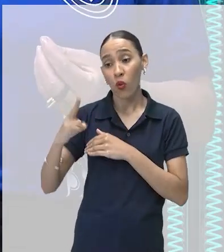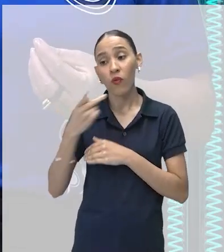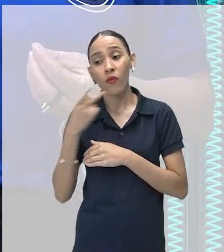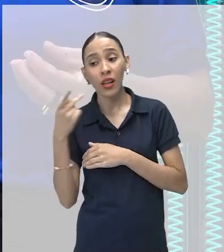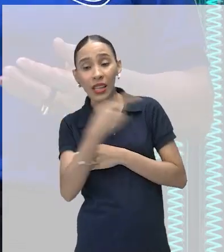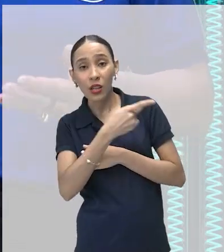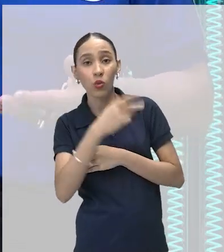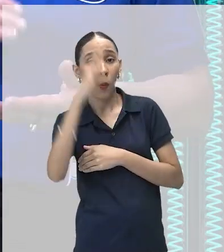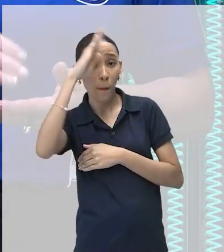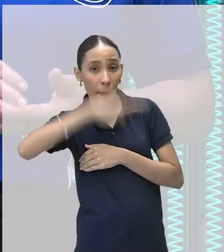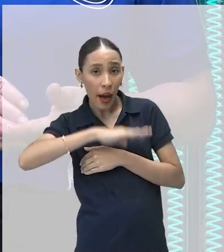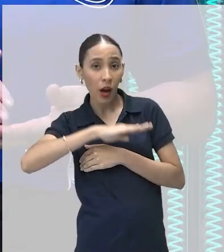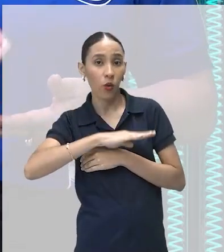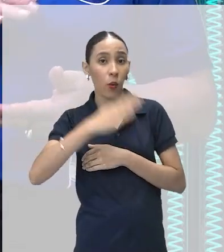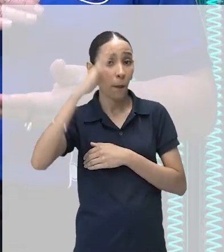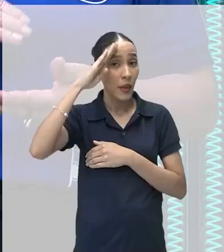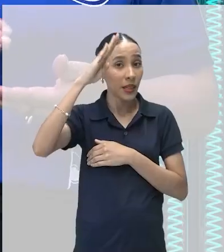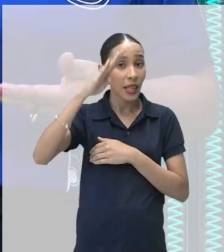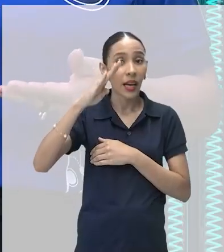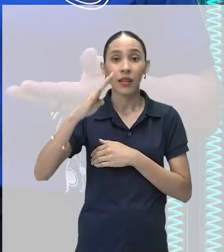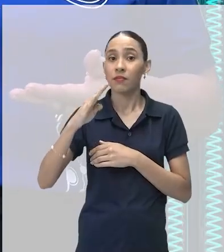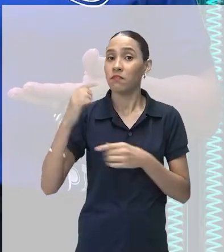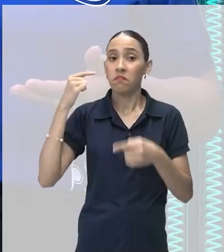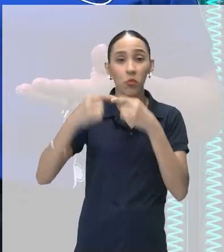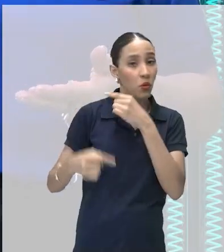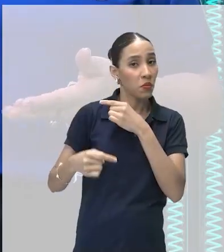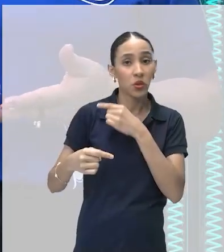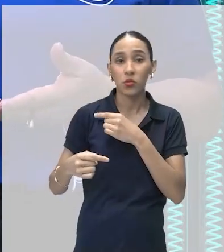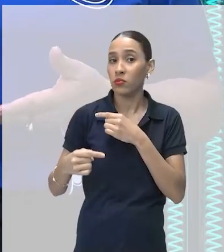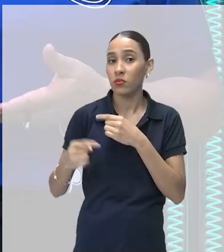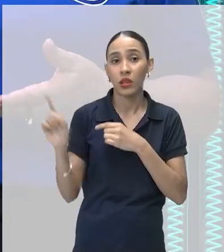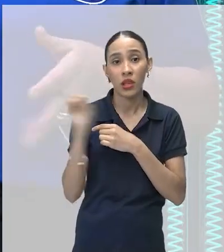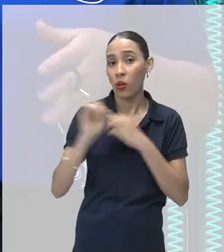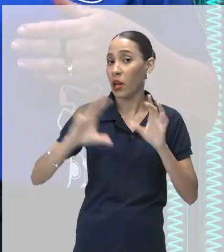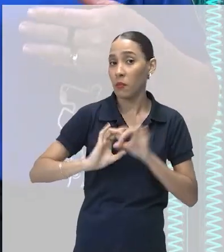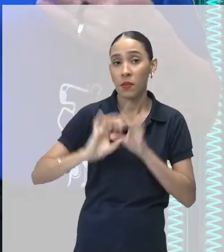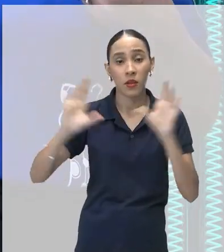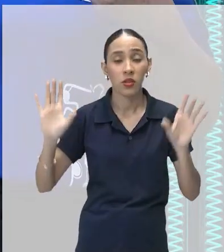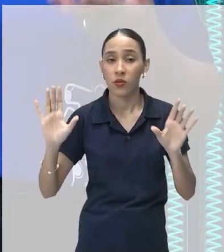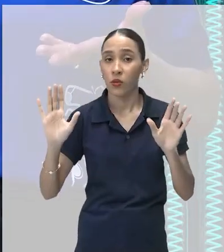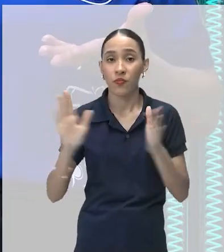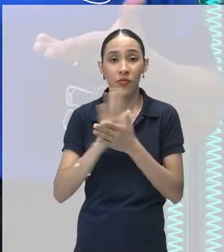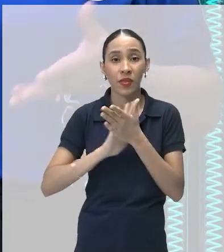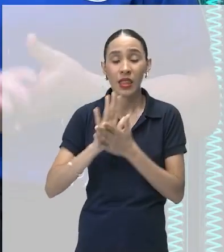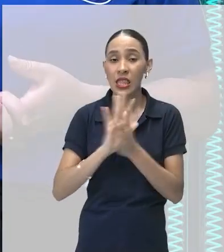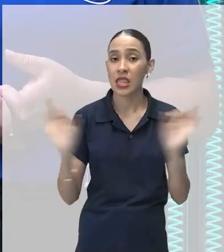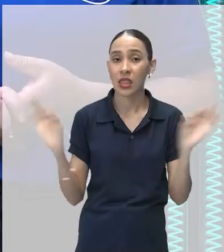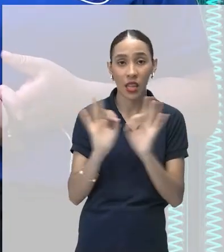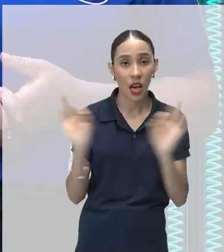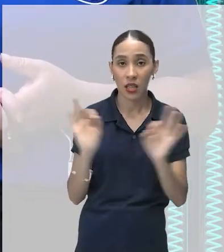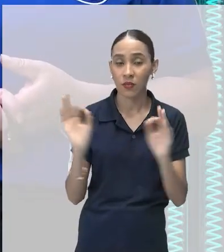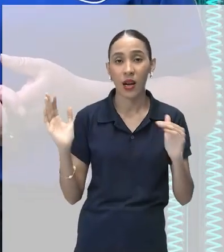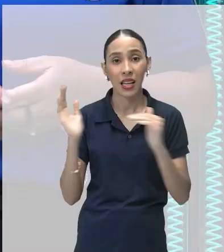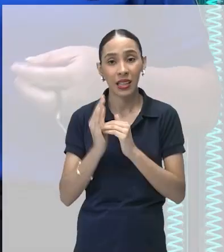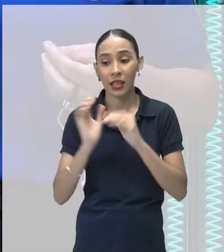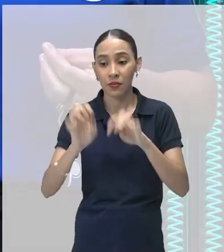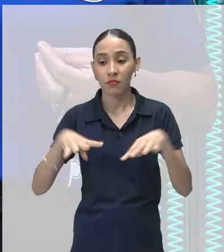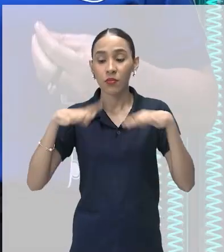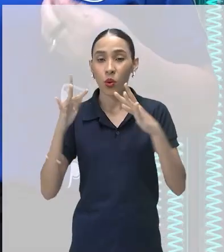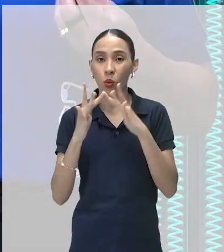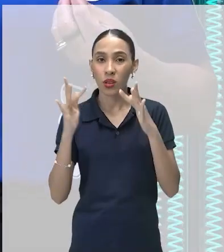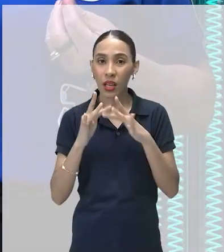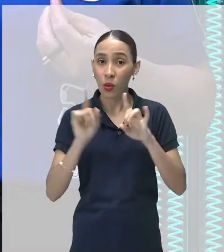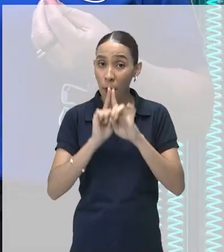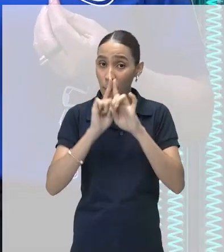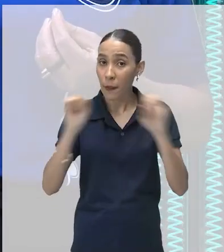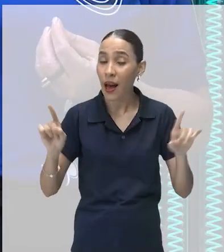mal dos militares, eles bloqueavam, eles não deixavam passar, não deixavam chegar até o público. Mas